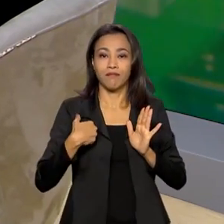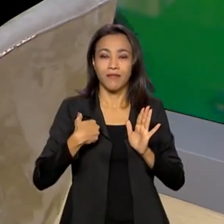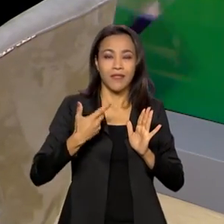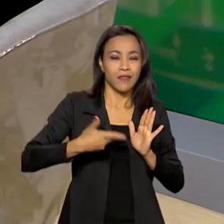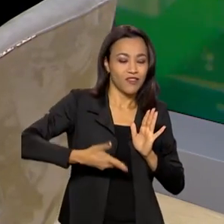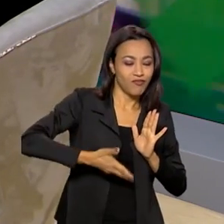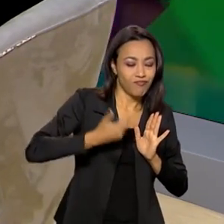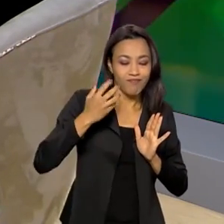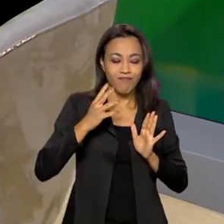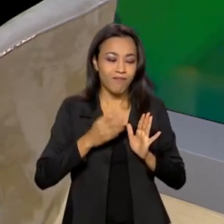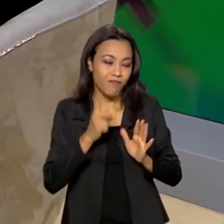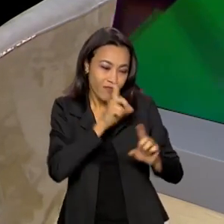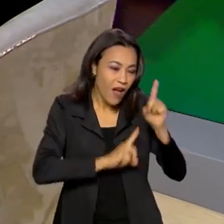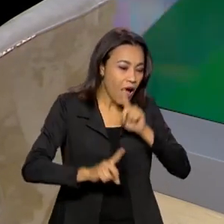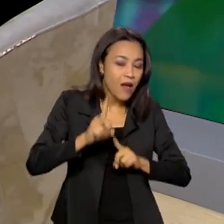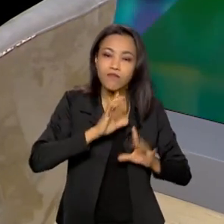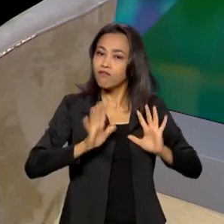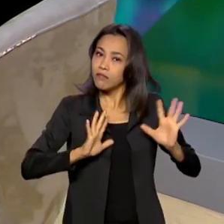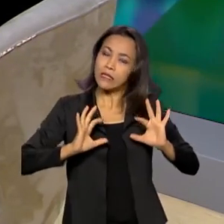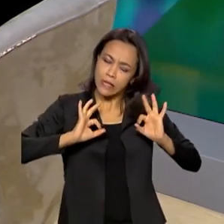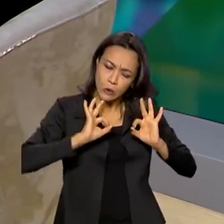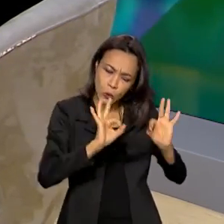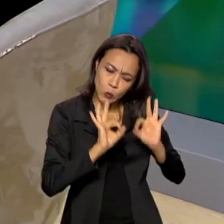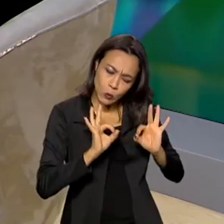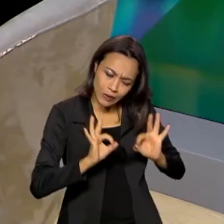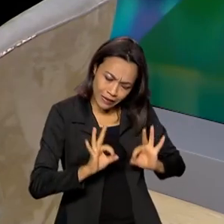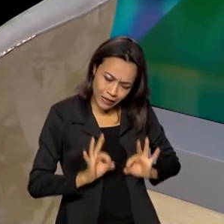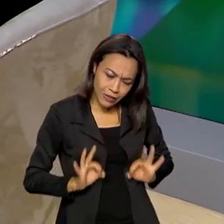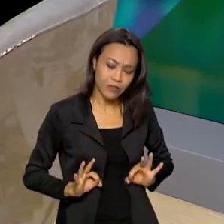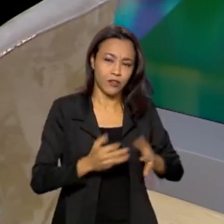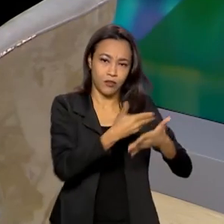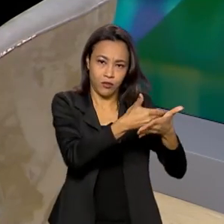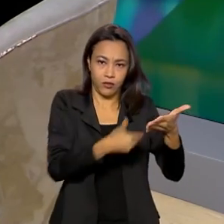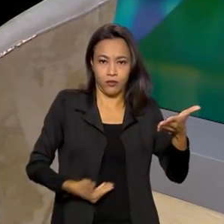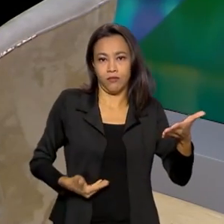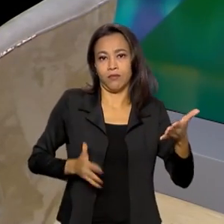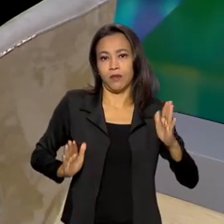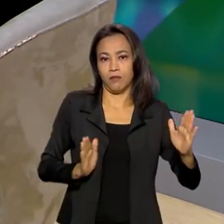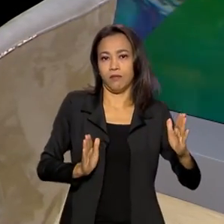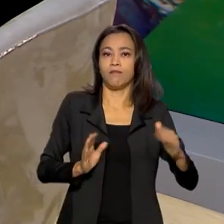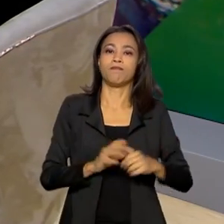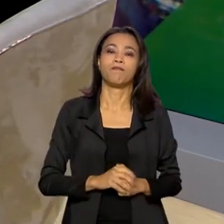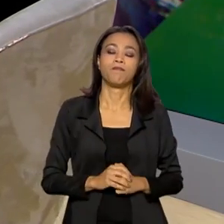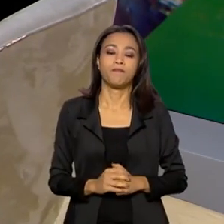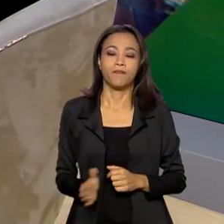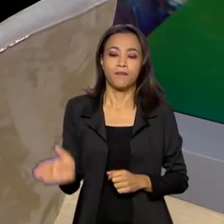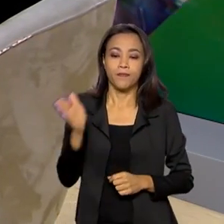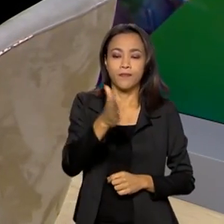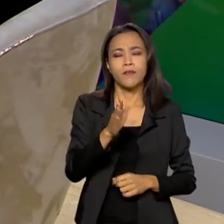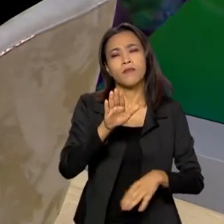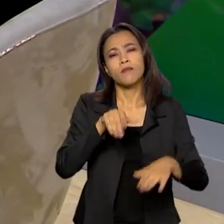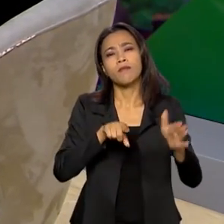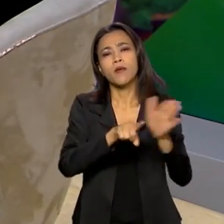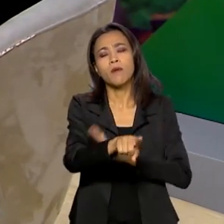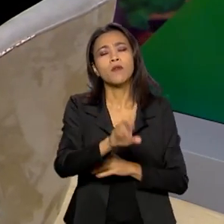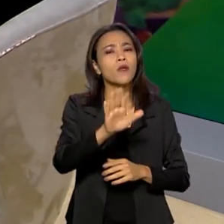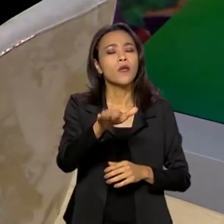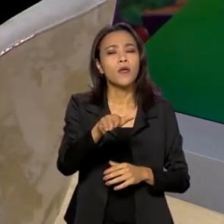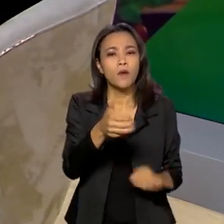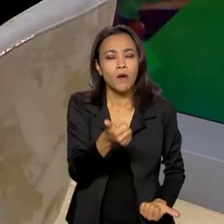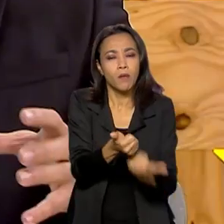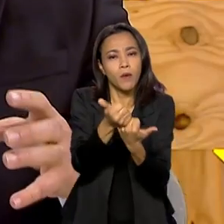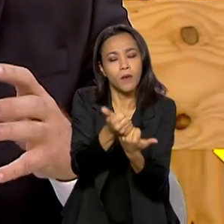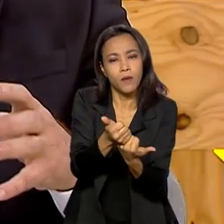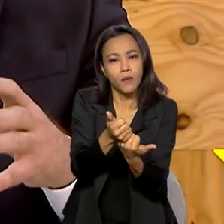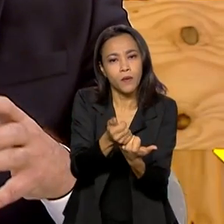informações que prestou no cadastro Inicial atualizadas durante o tempo e o o auxílio Brasil atinge